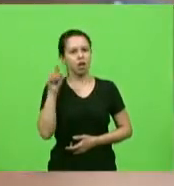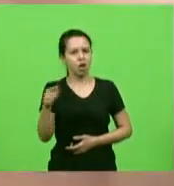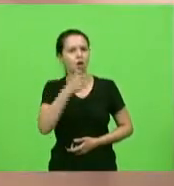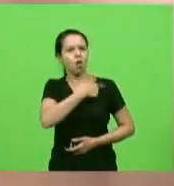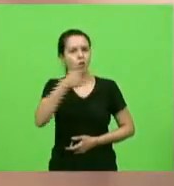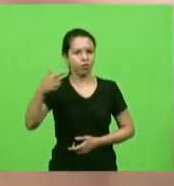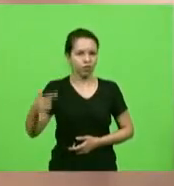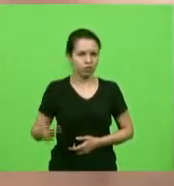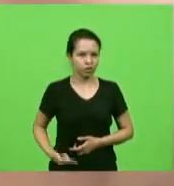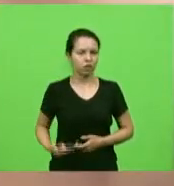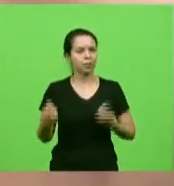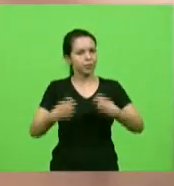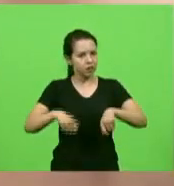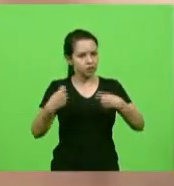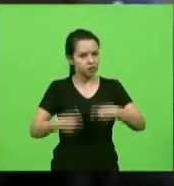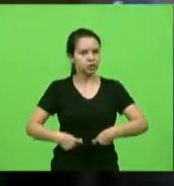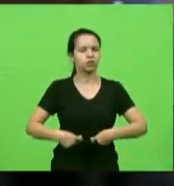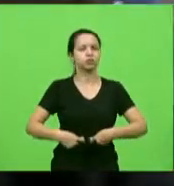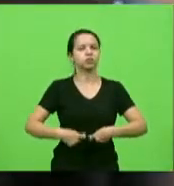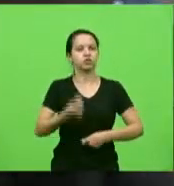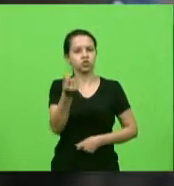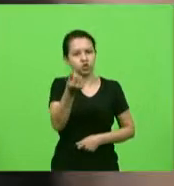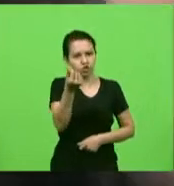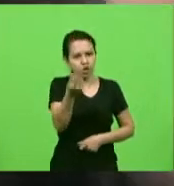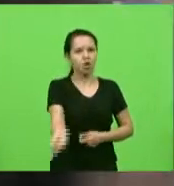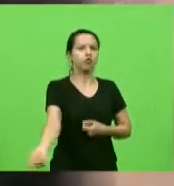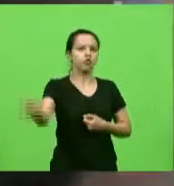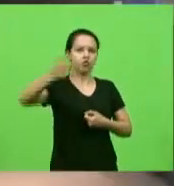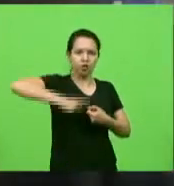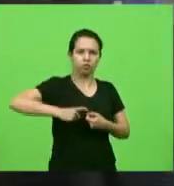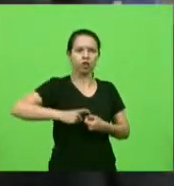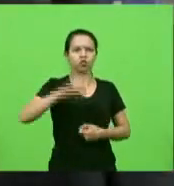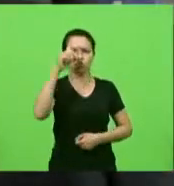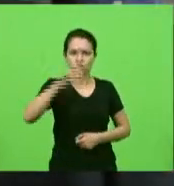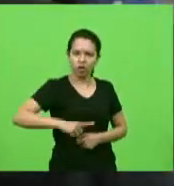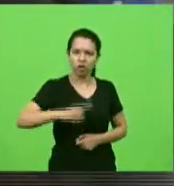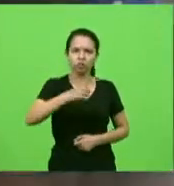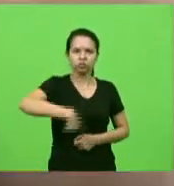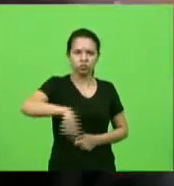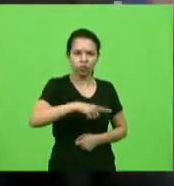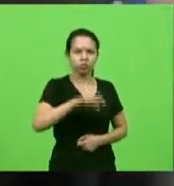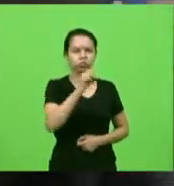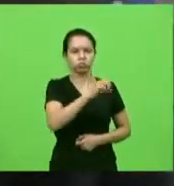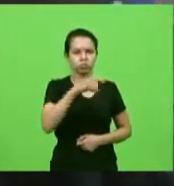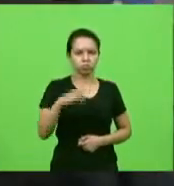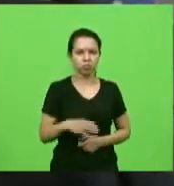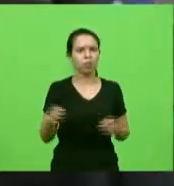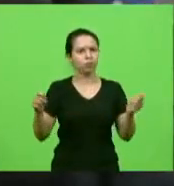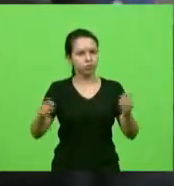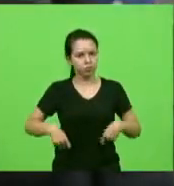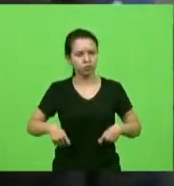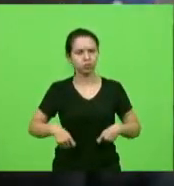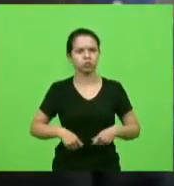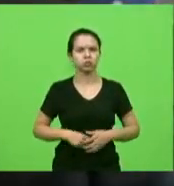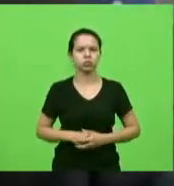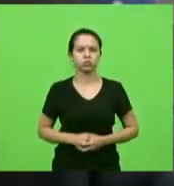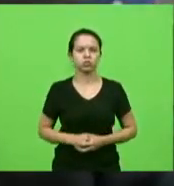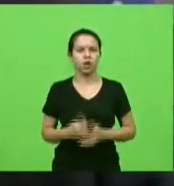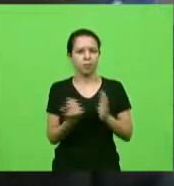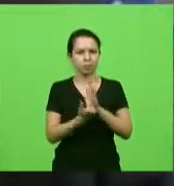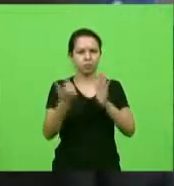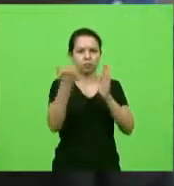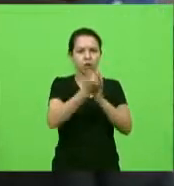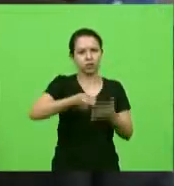a recuperação desses recursos que são por direito de todos nós catarinenses, sob a possibilidade de ser condenado à